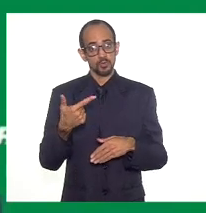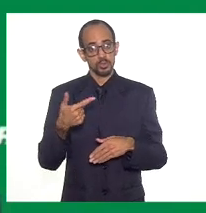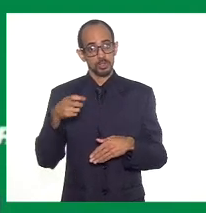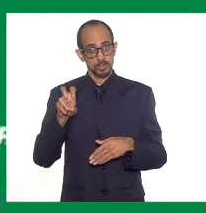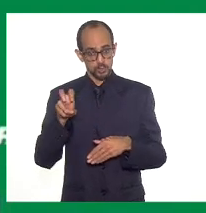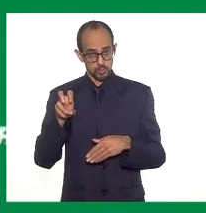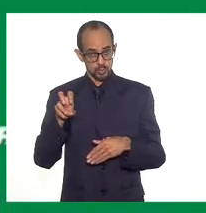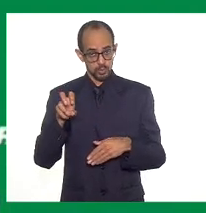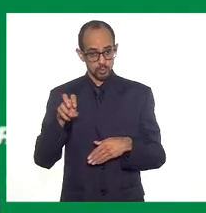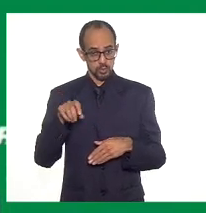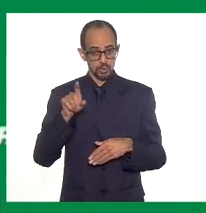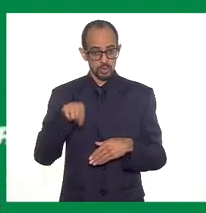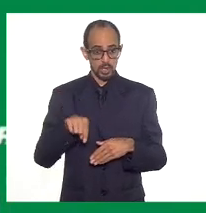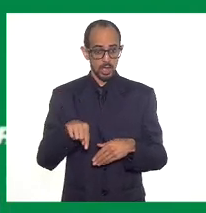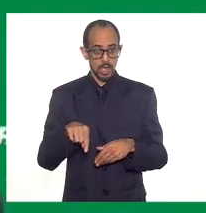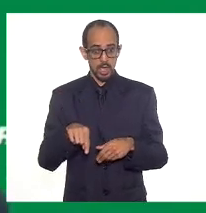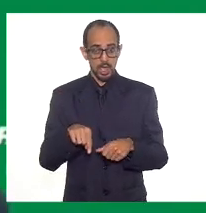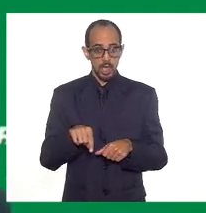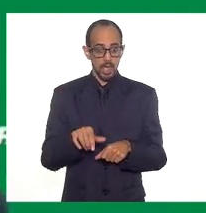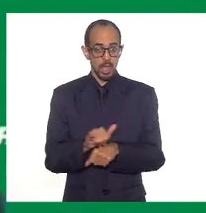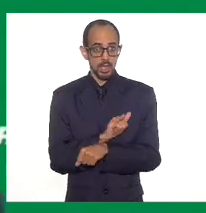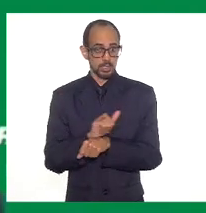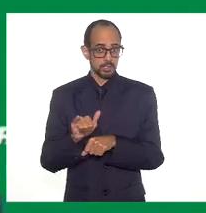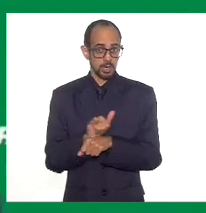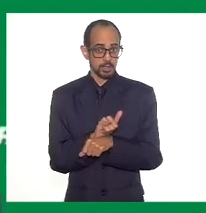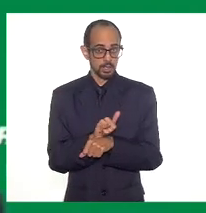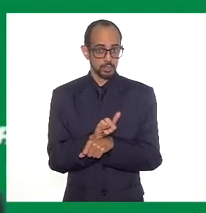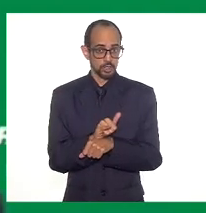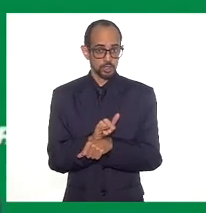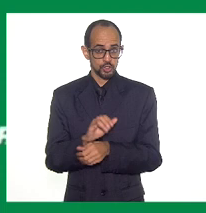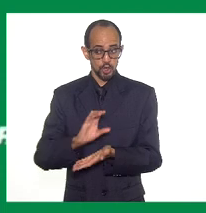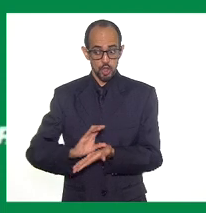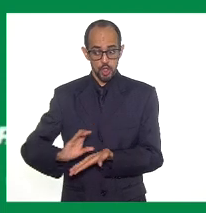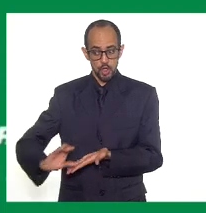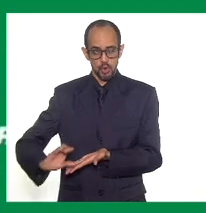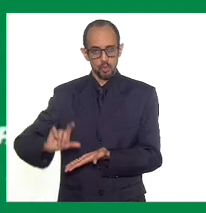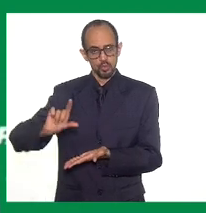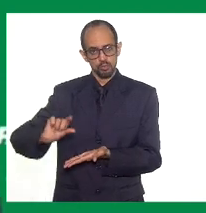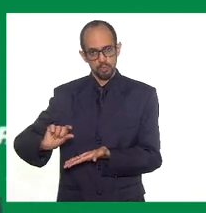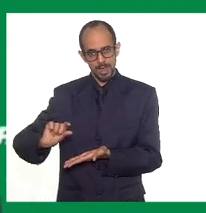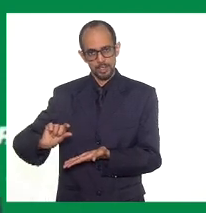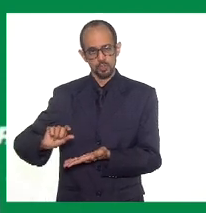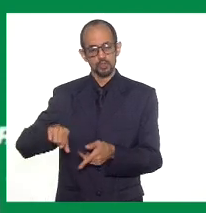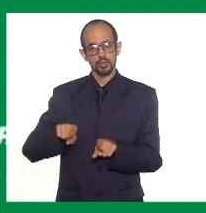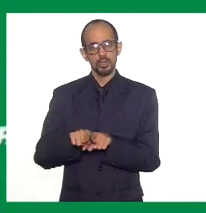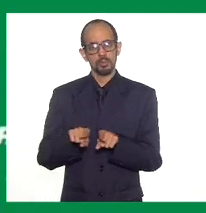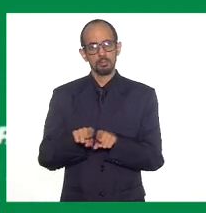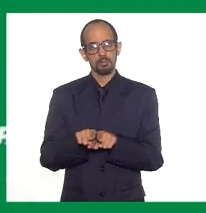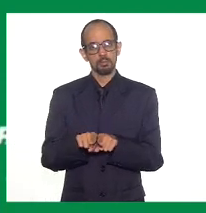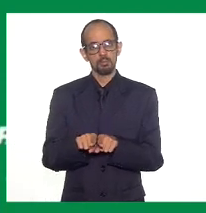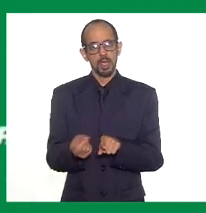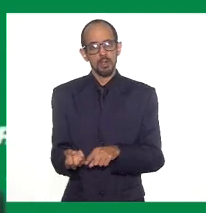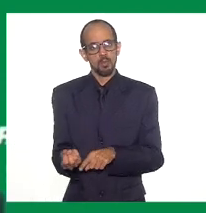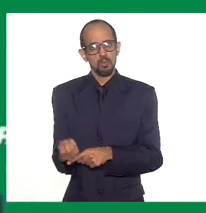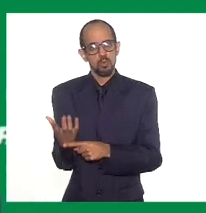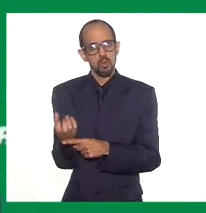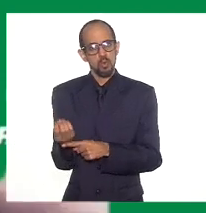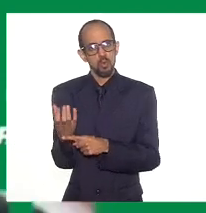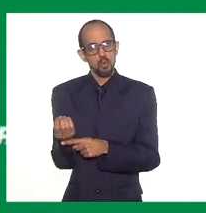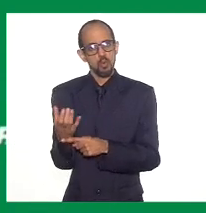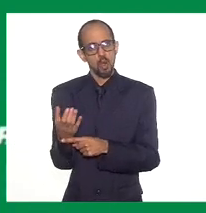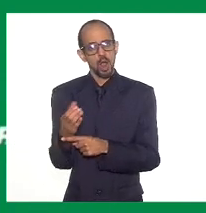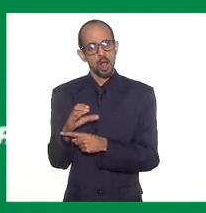É buscar ter custos baixos e, ao mesmo tempo, ter uma baixa emissão de carbono. A gente tem um compromisso muito claro